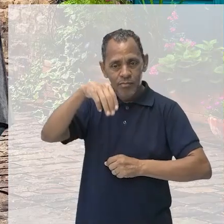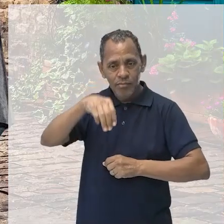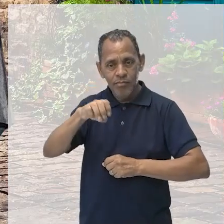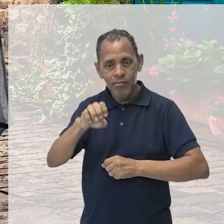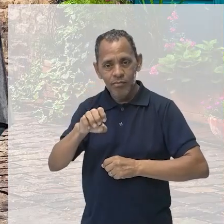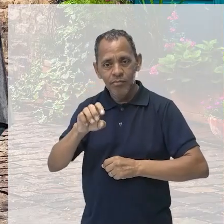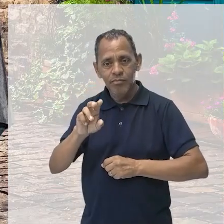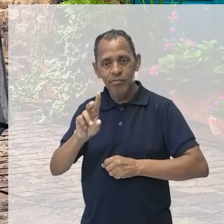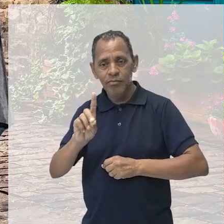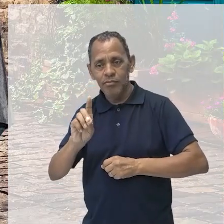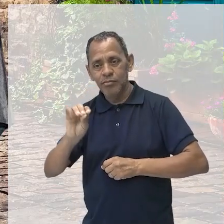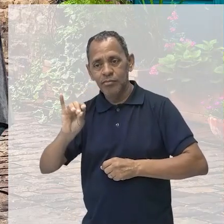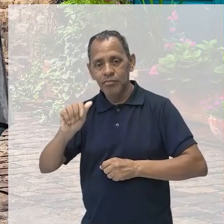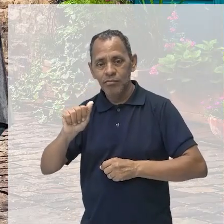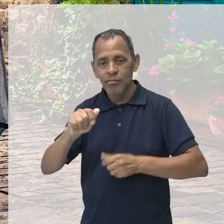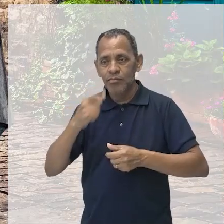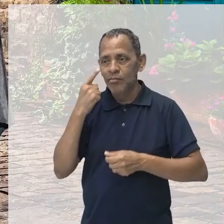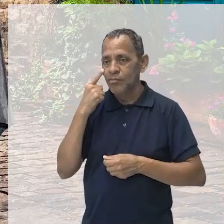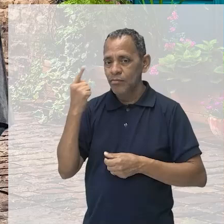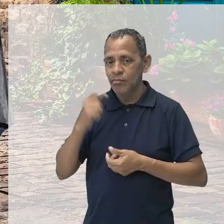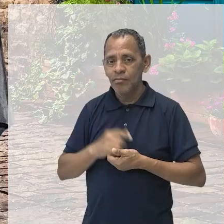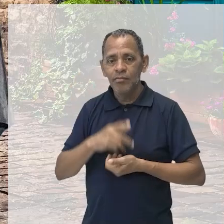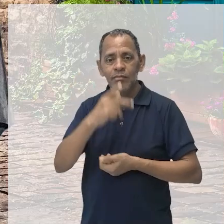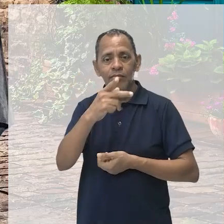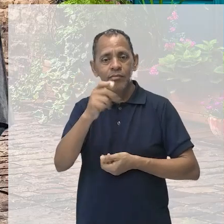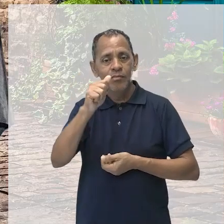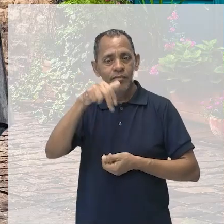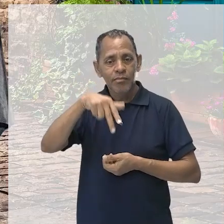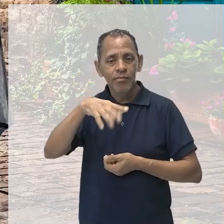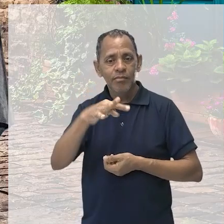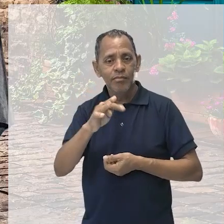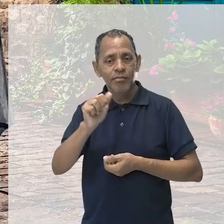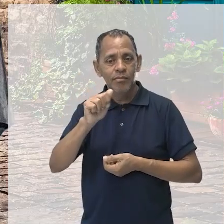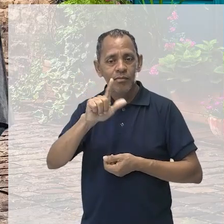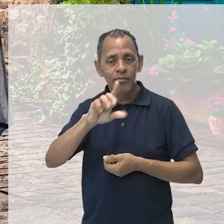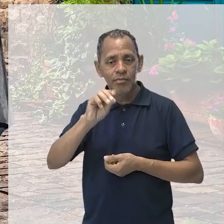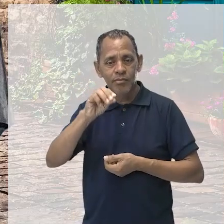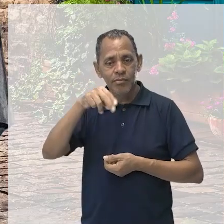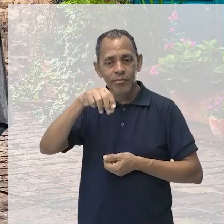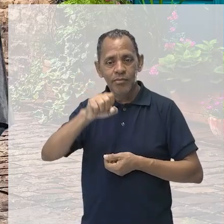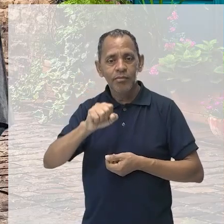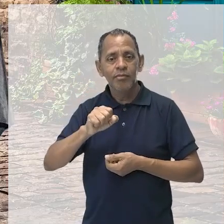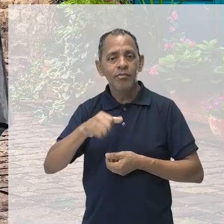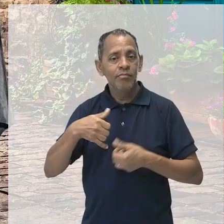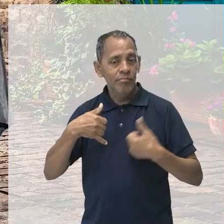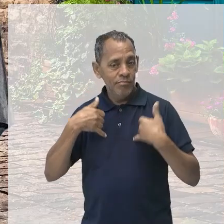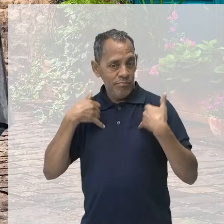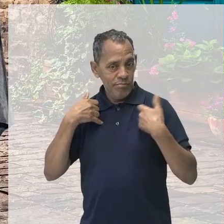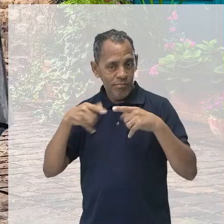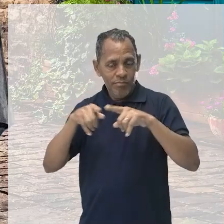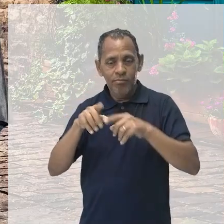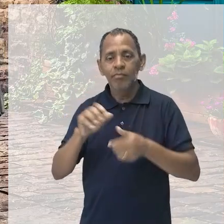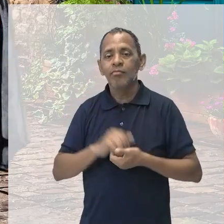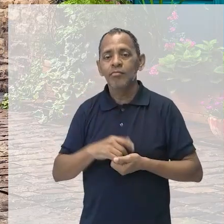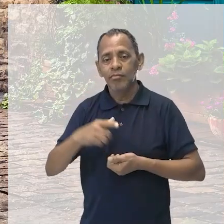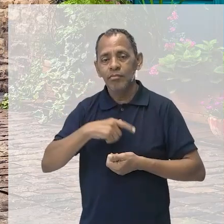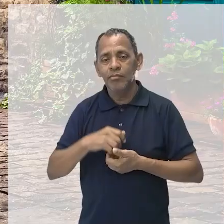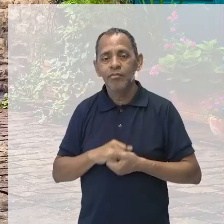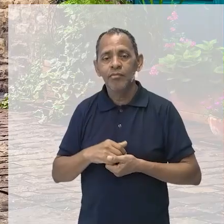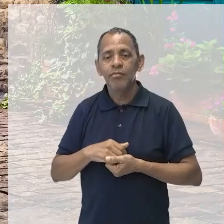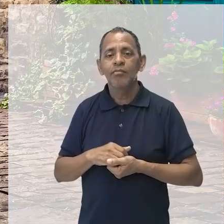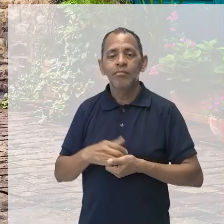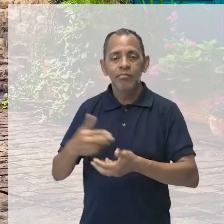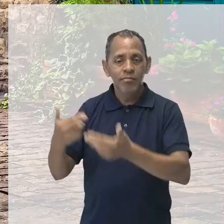nós temos o Pantalone, né, que é um personagem inteiramente baseado na ganância, no ego, pois ele tem o maior respeito por